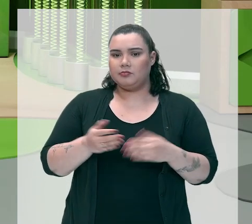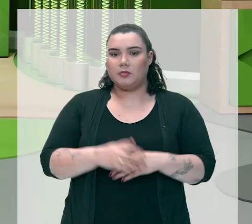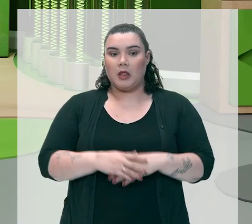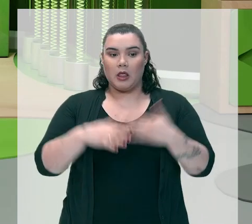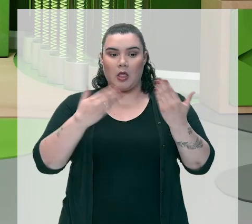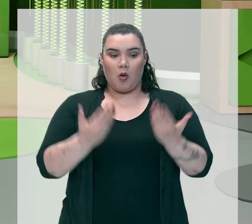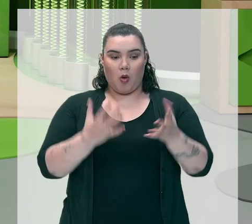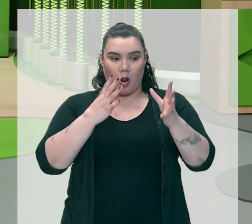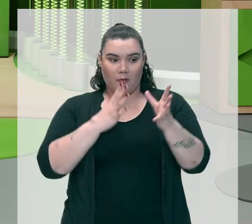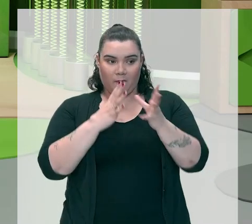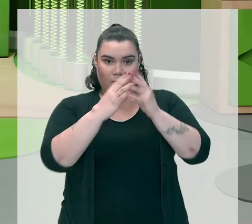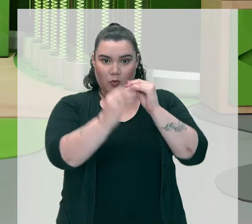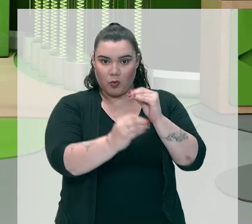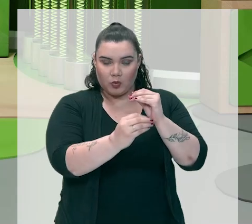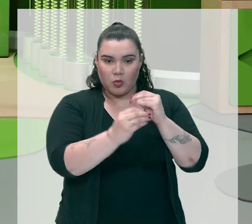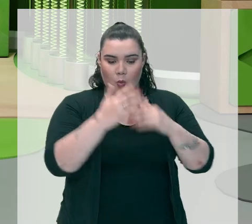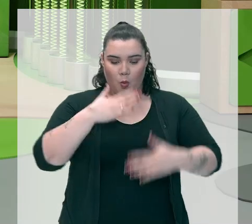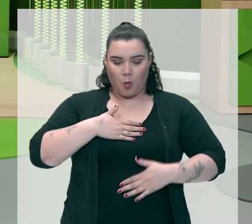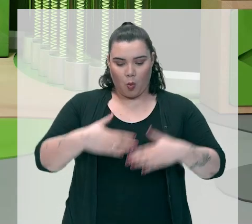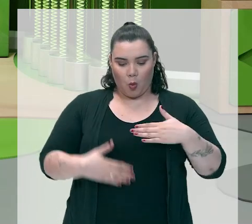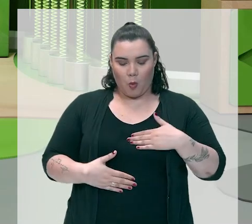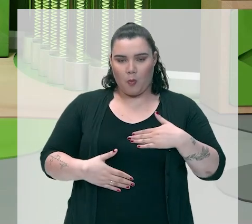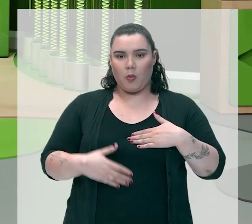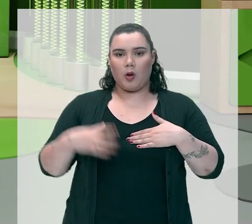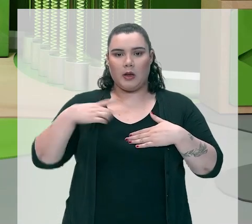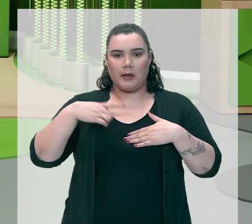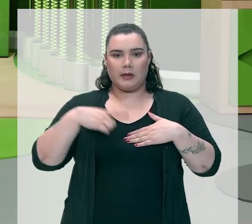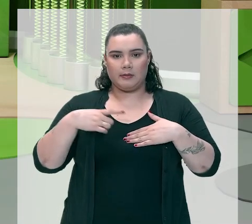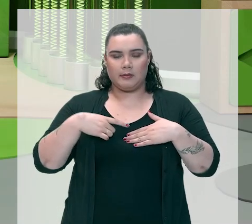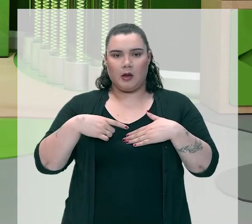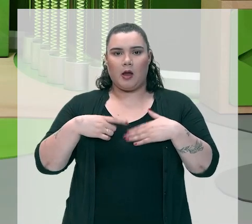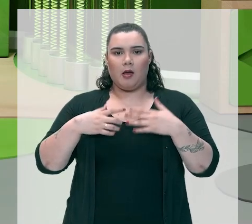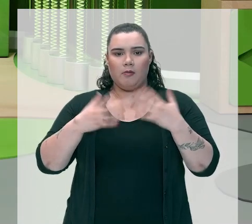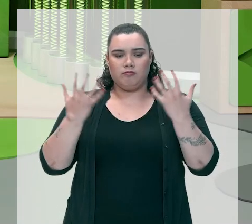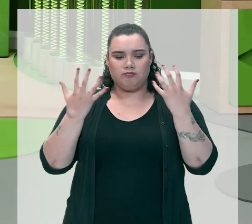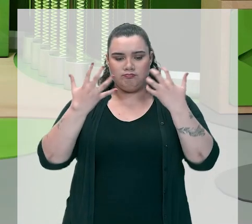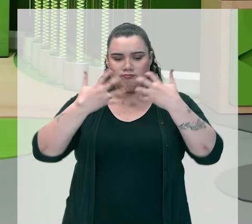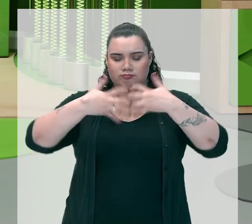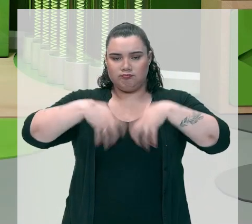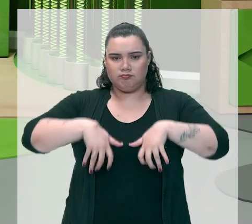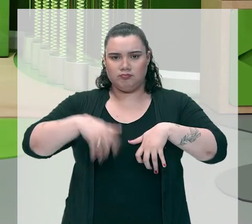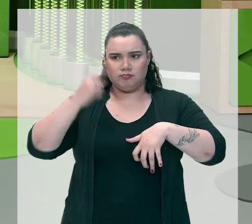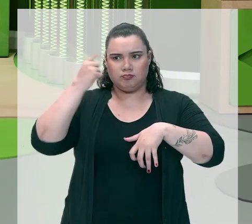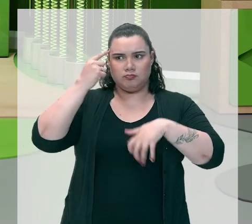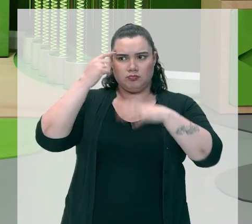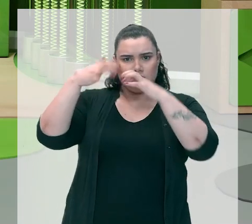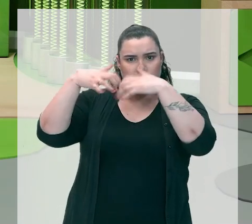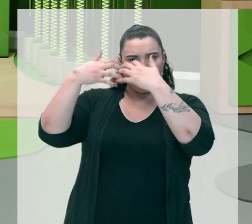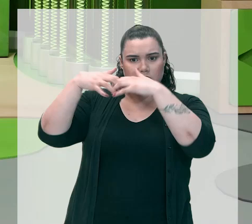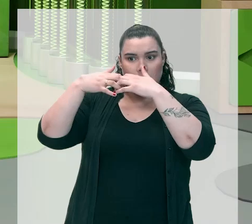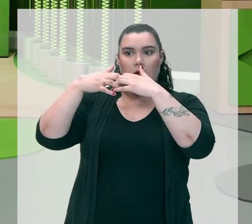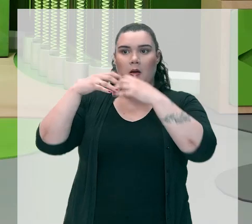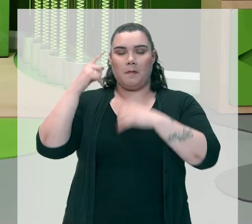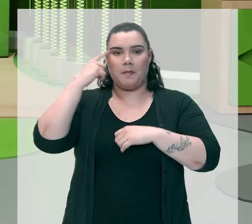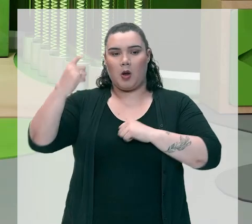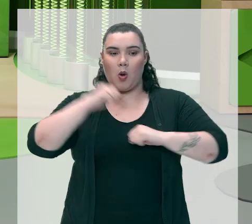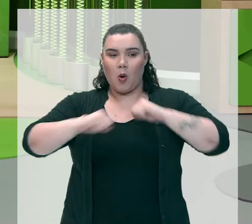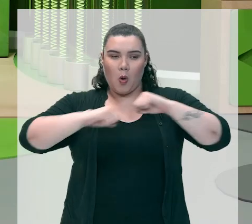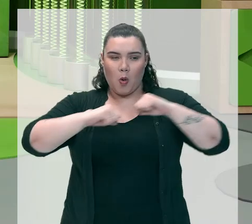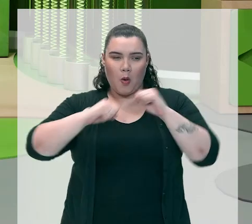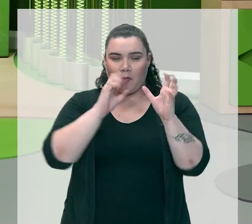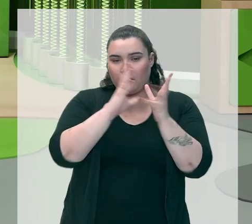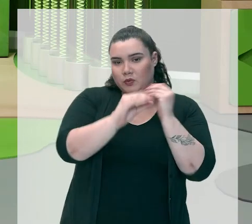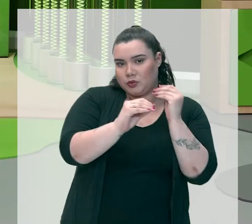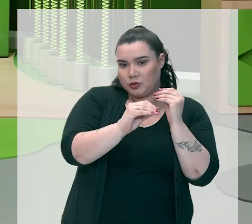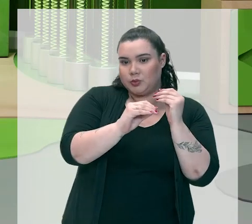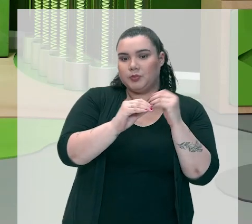momento ali de fuga, né, o nosso corpo ele vai se preparar para isso. A gente vai entrar ali em estado de alerta e aí começa a correr. A nossa reação é correr,